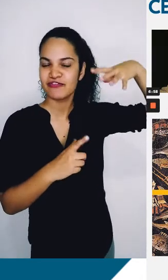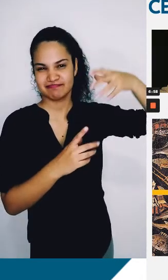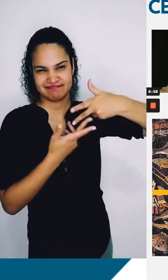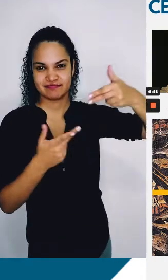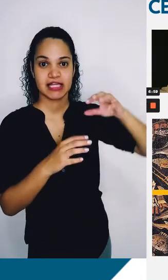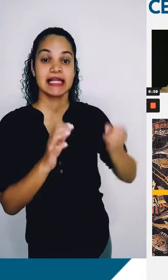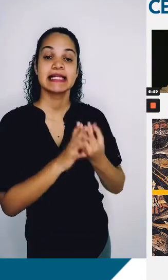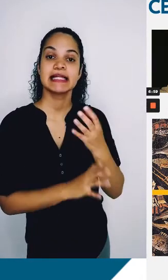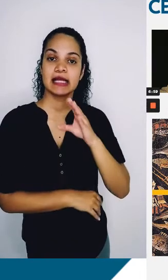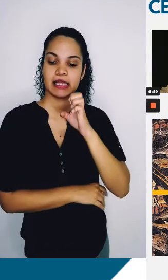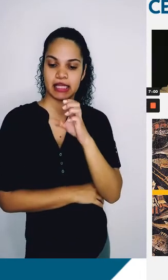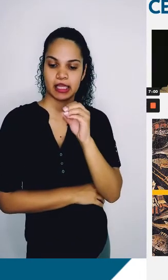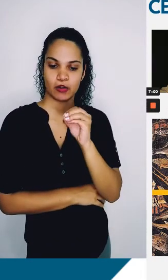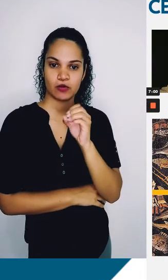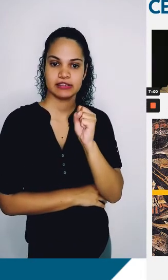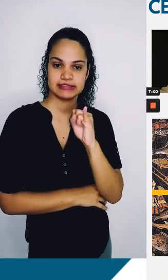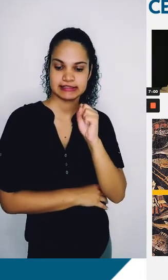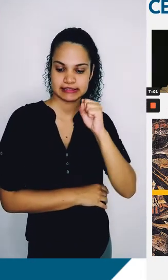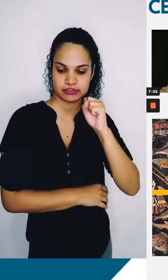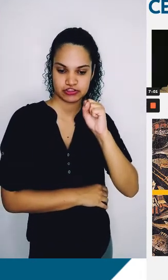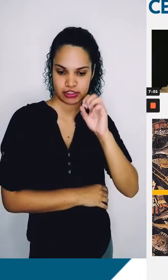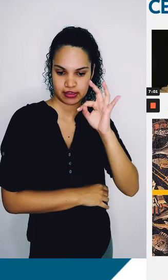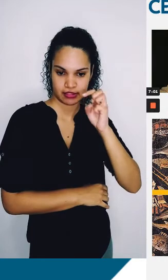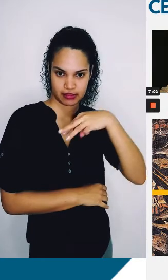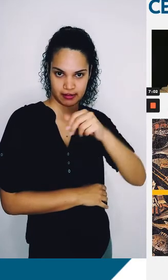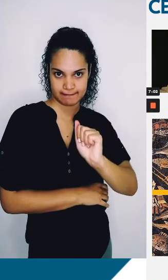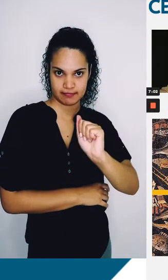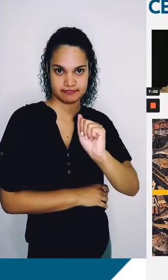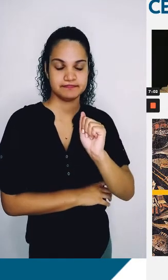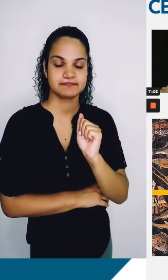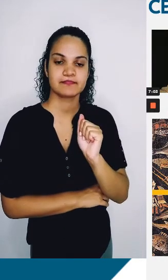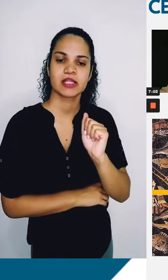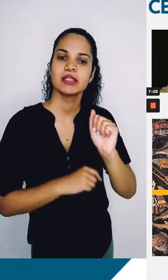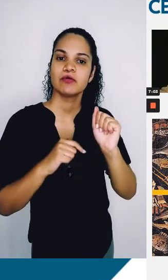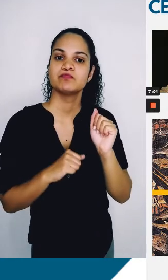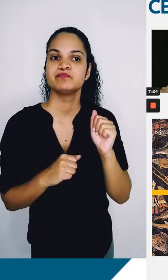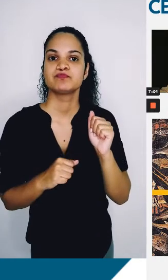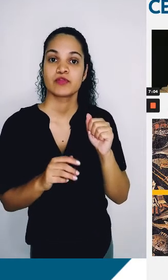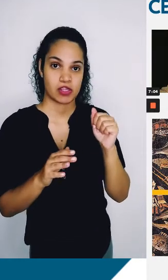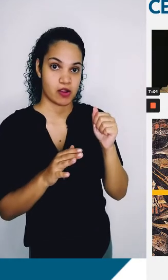ecossistema, que é uma unidade básica da ecologia. Então, os